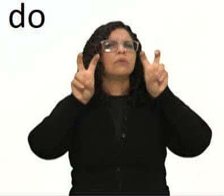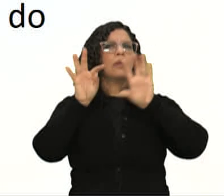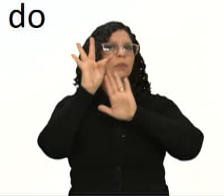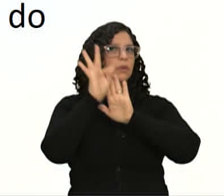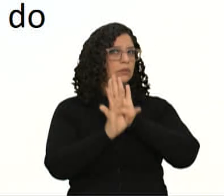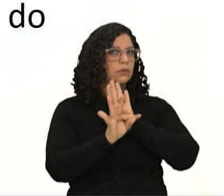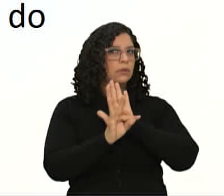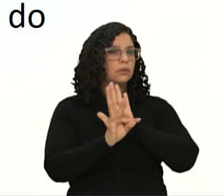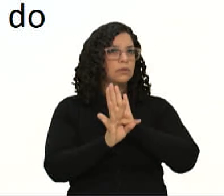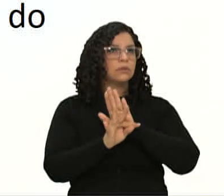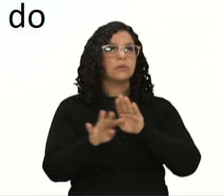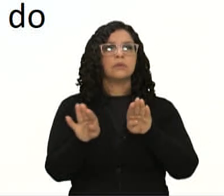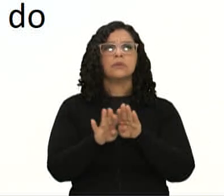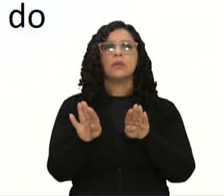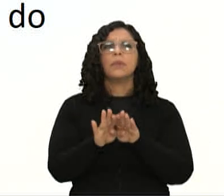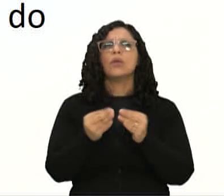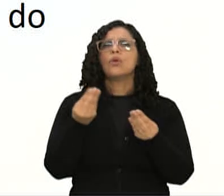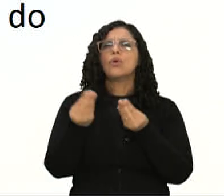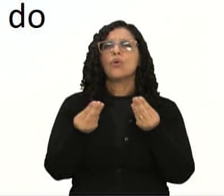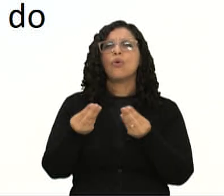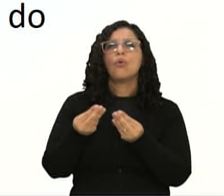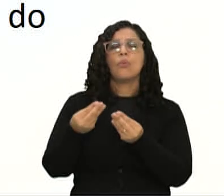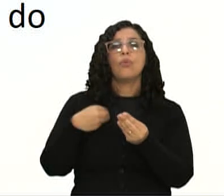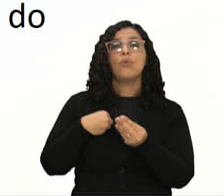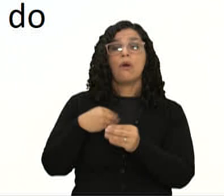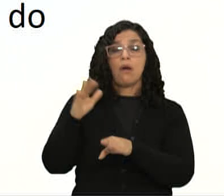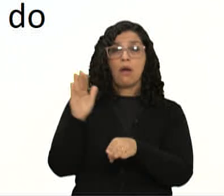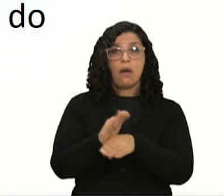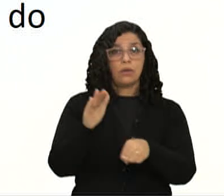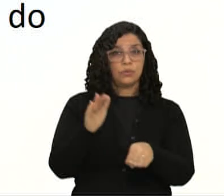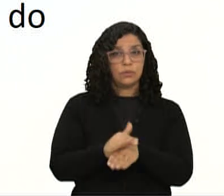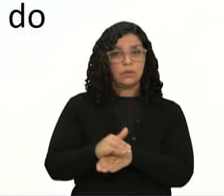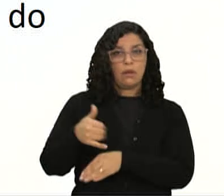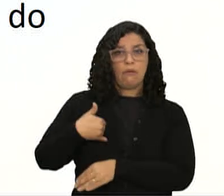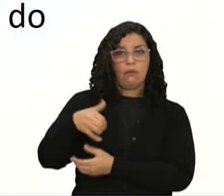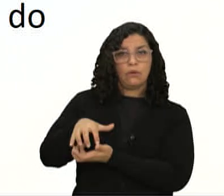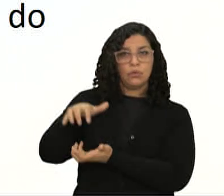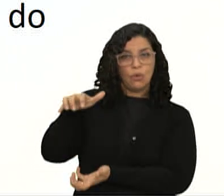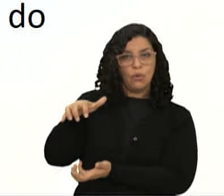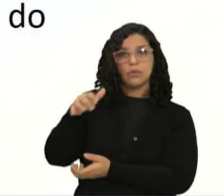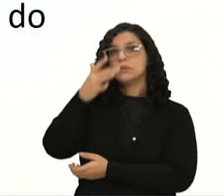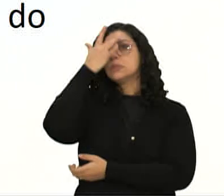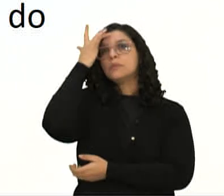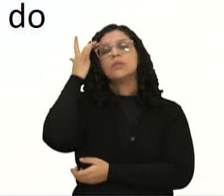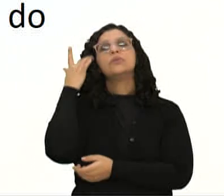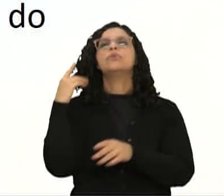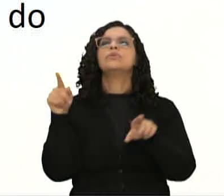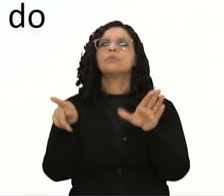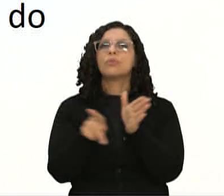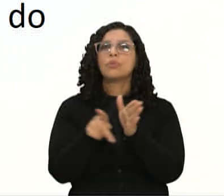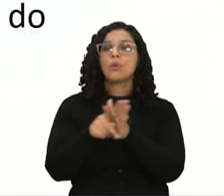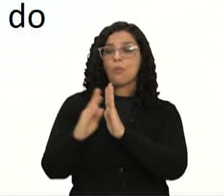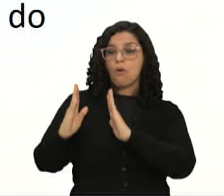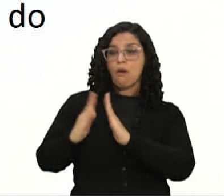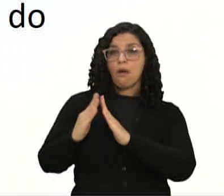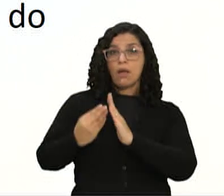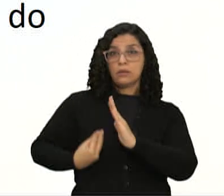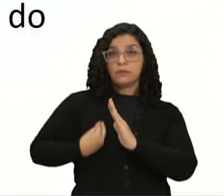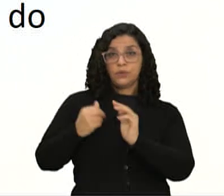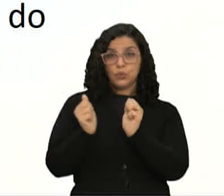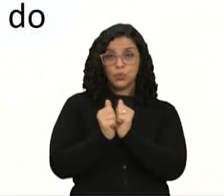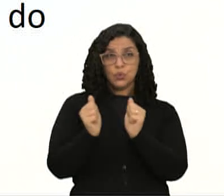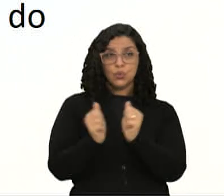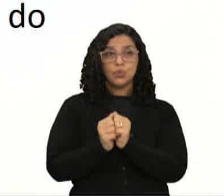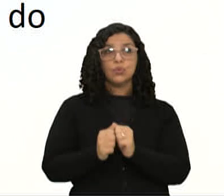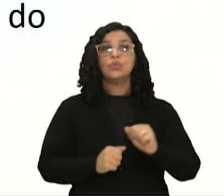texto? Orientação de como ajudar idosos e pessoas do grupo de risco que moram com você.